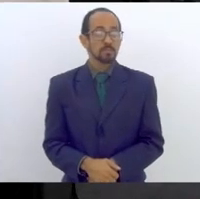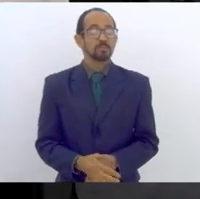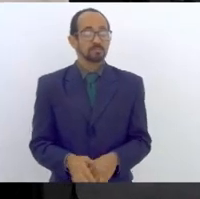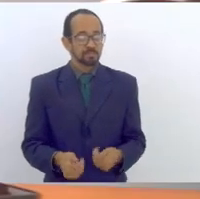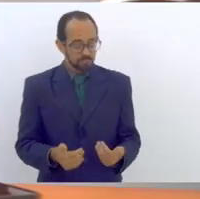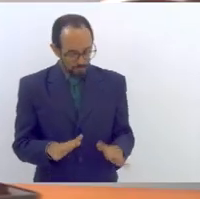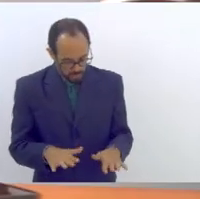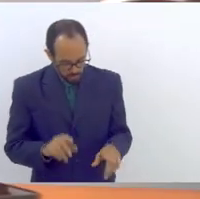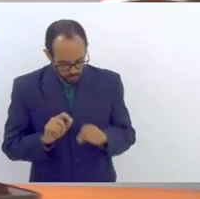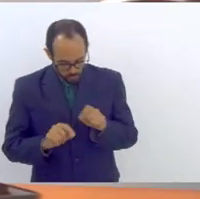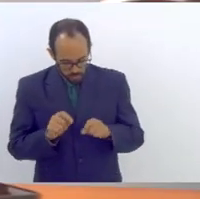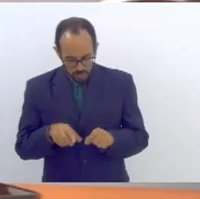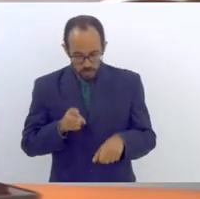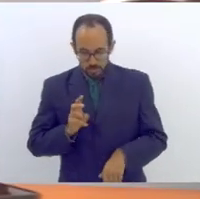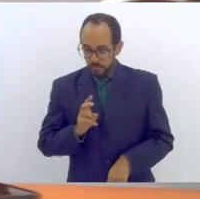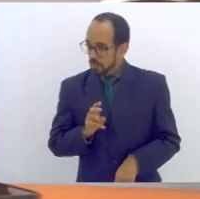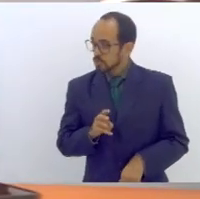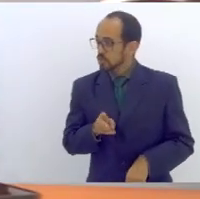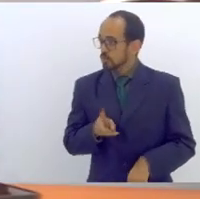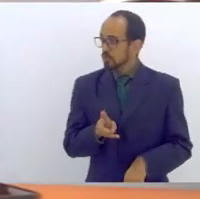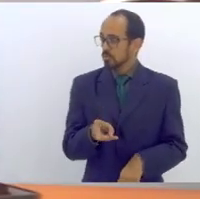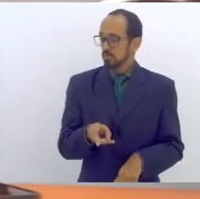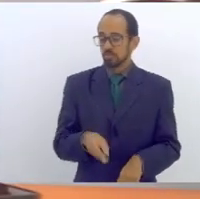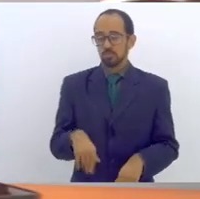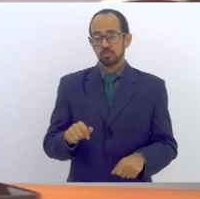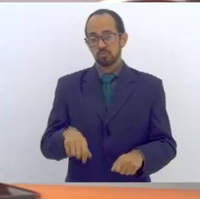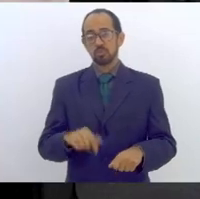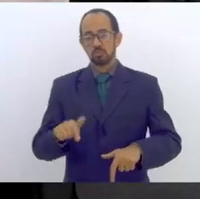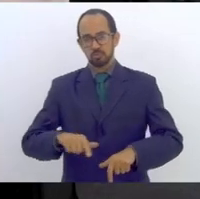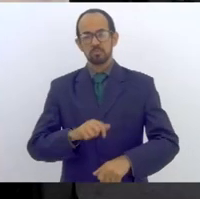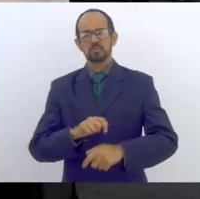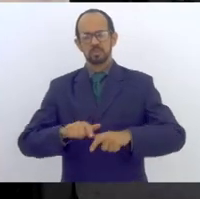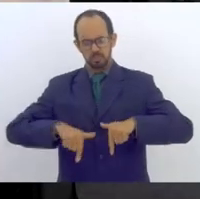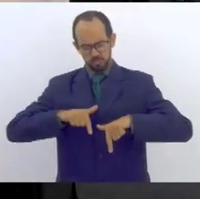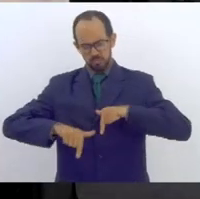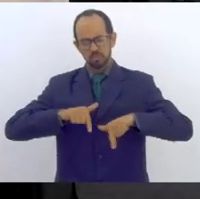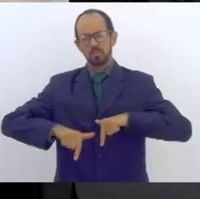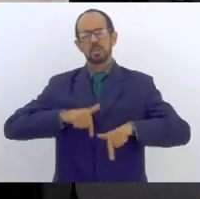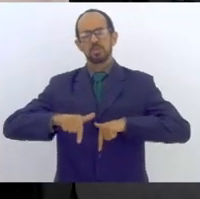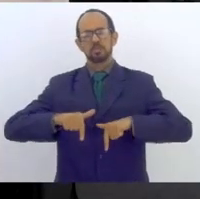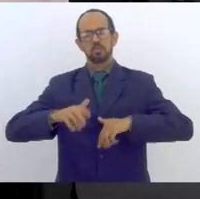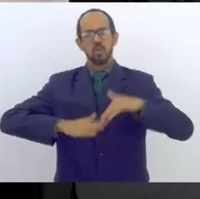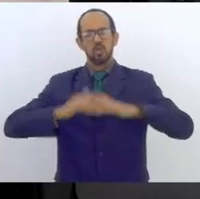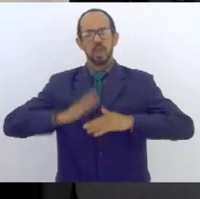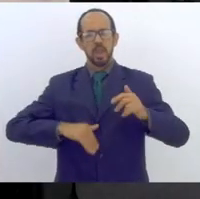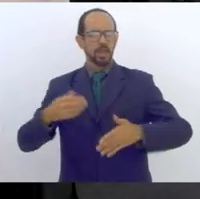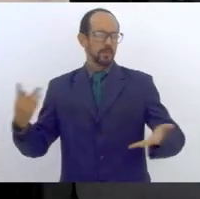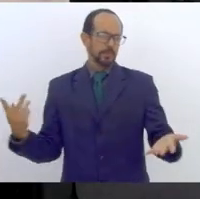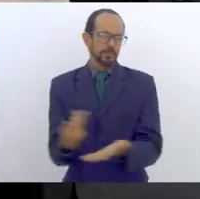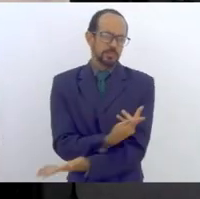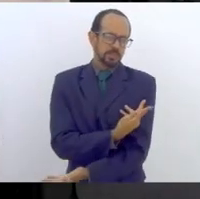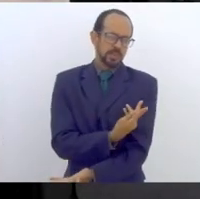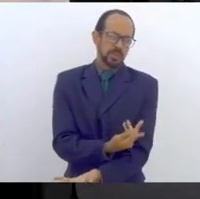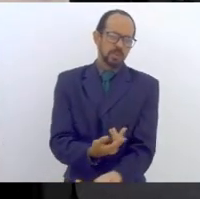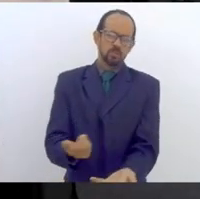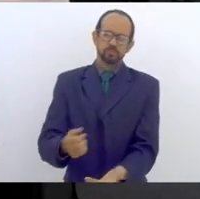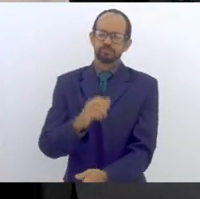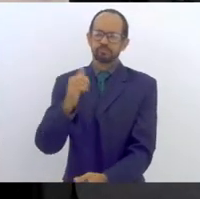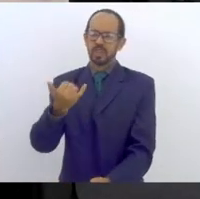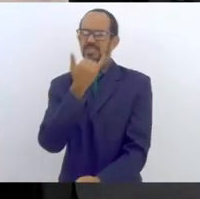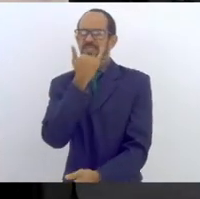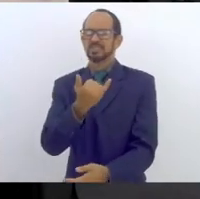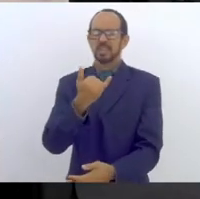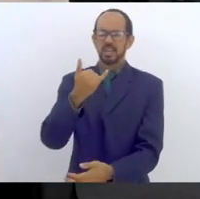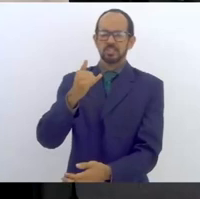sempre prontos aqui seu subsecretário estaremos sempre prontos em qualquer tragédia de massa extorçamos que não